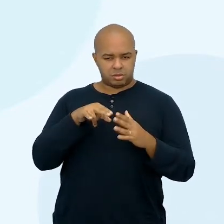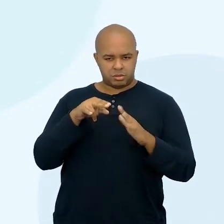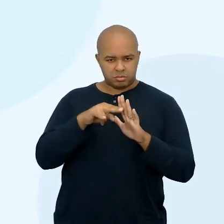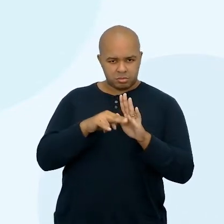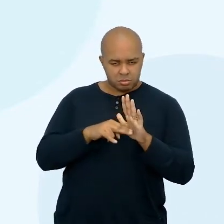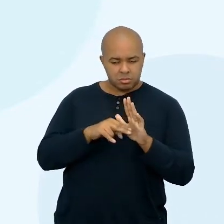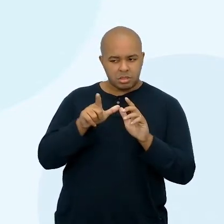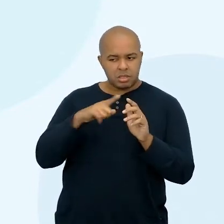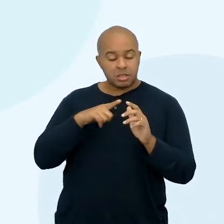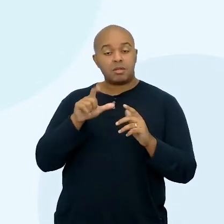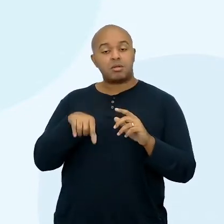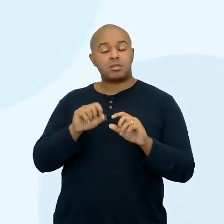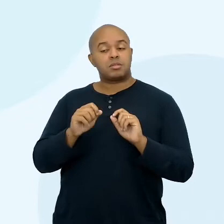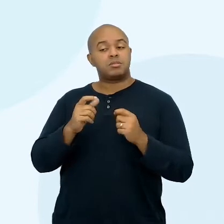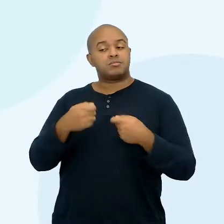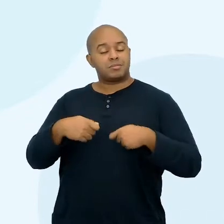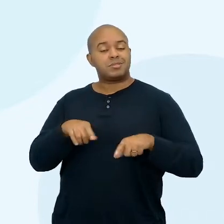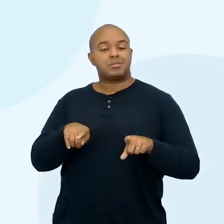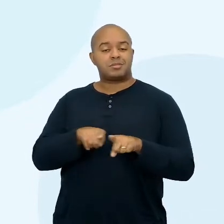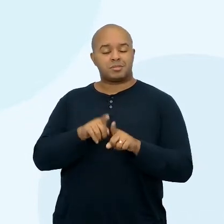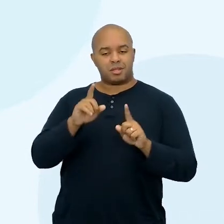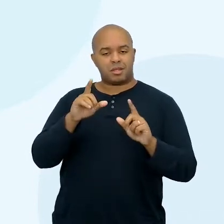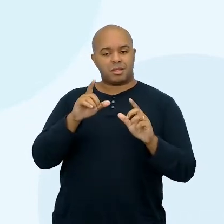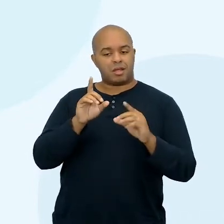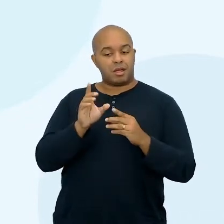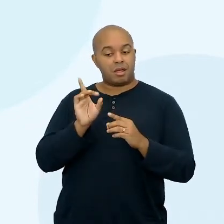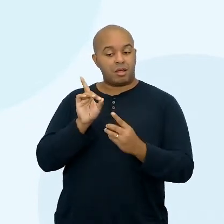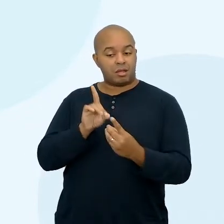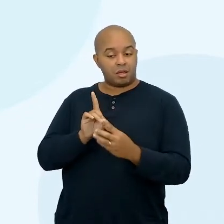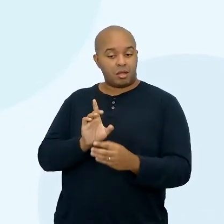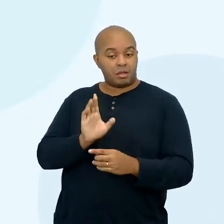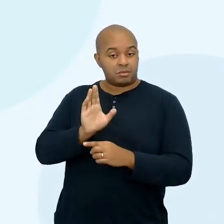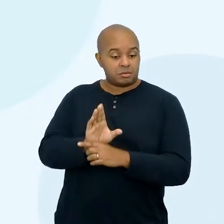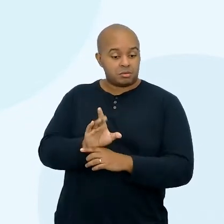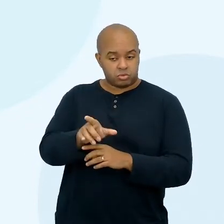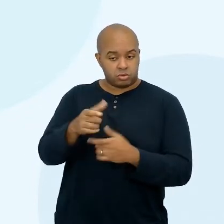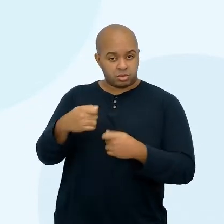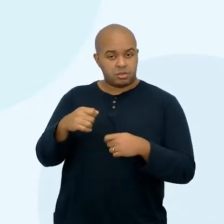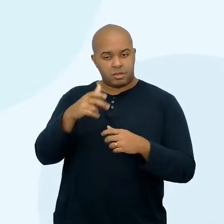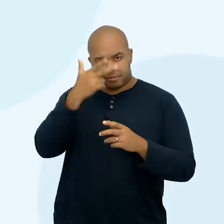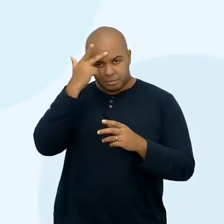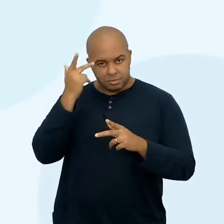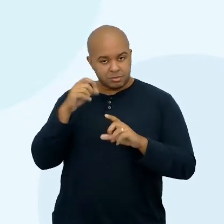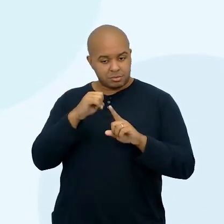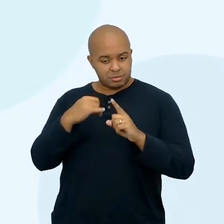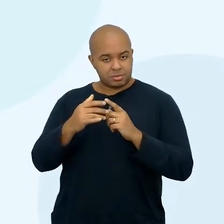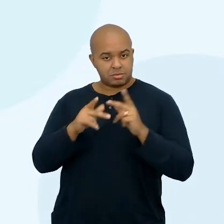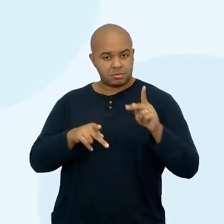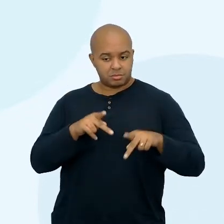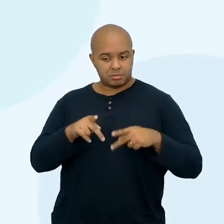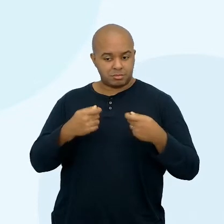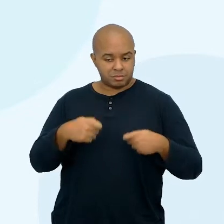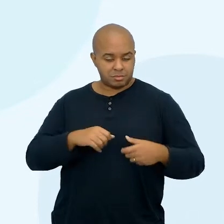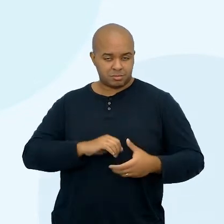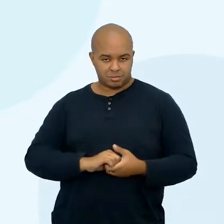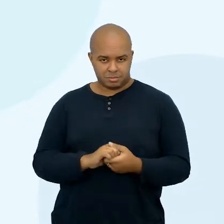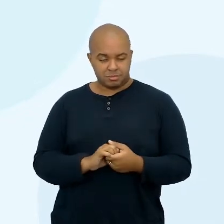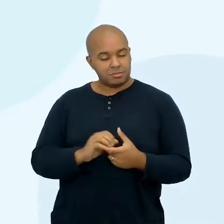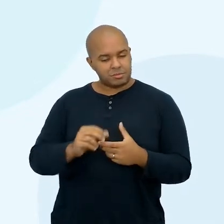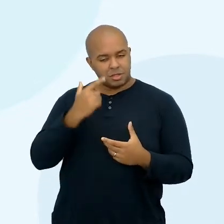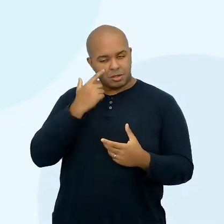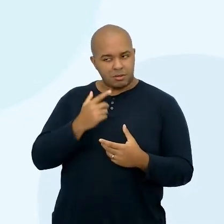e administrar o Estado a partir de políticas públicas. Você está